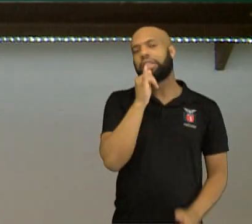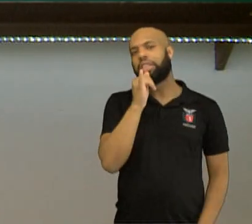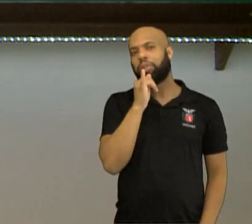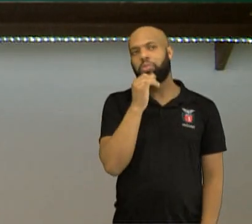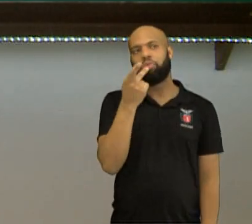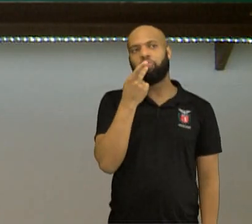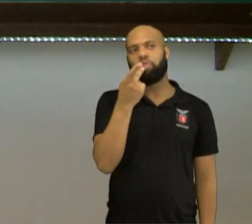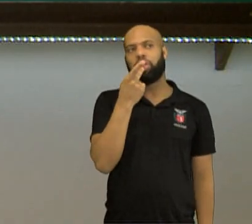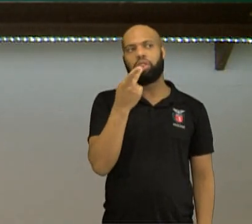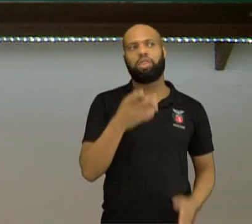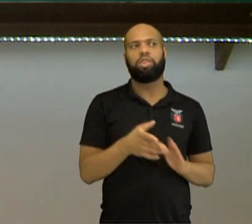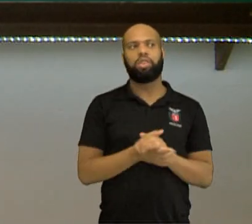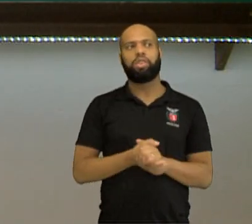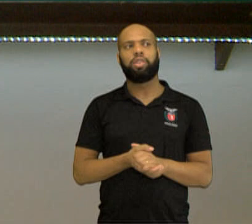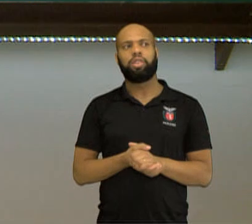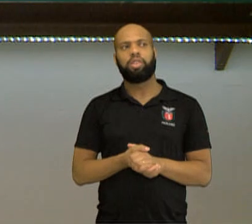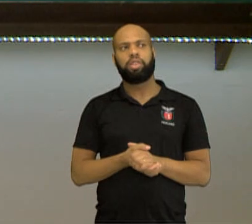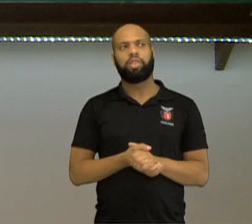falar assim,